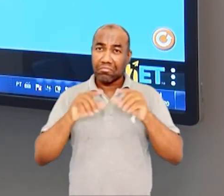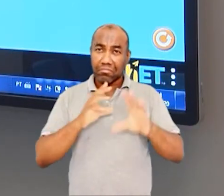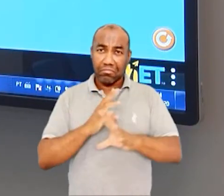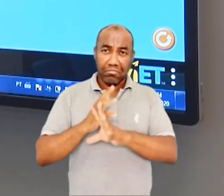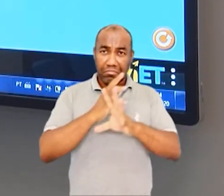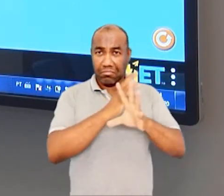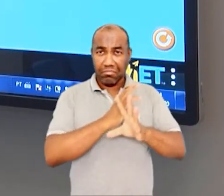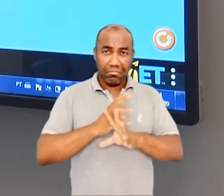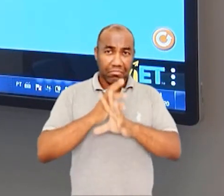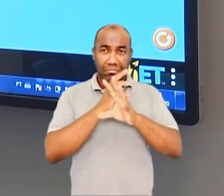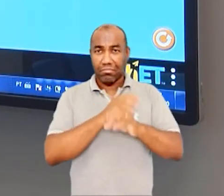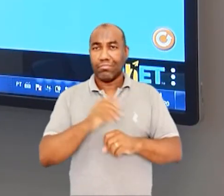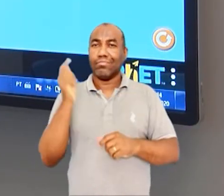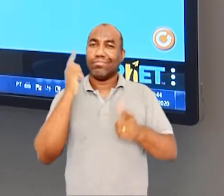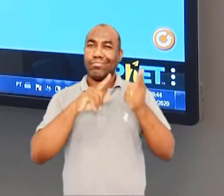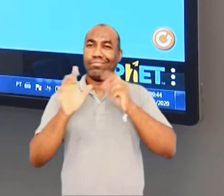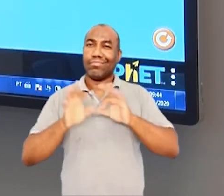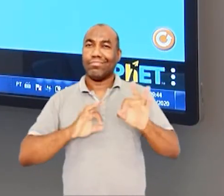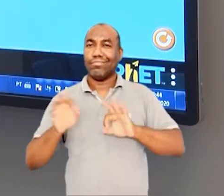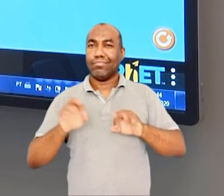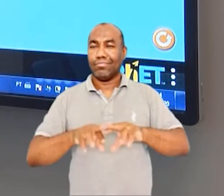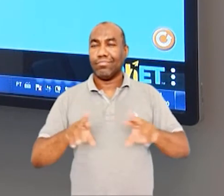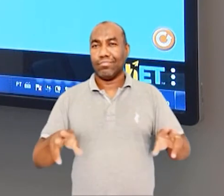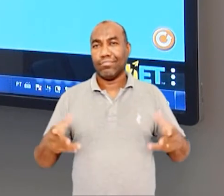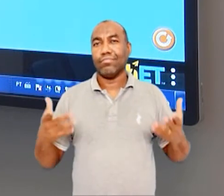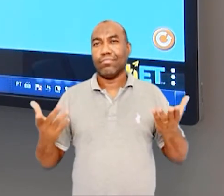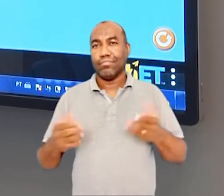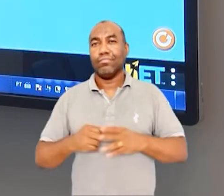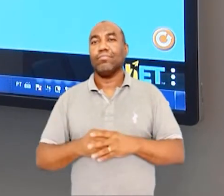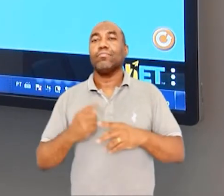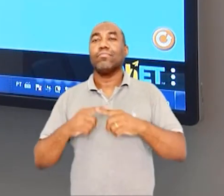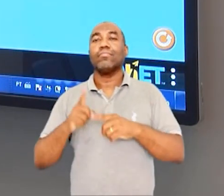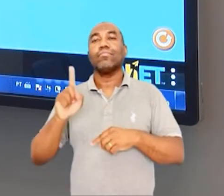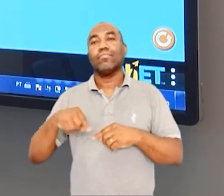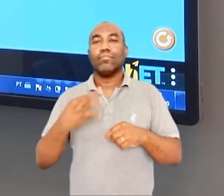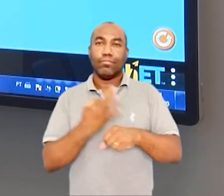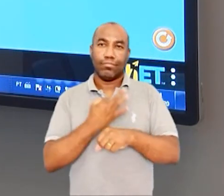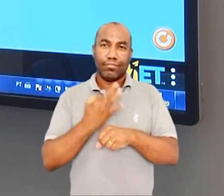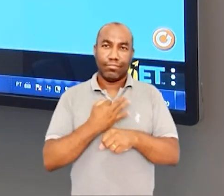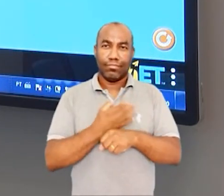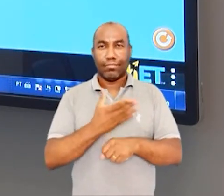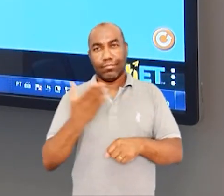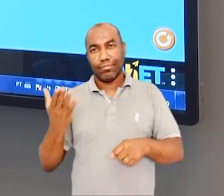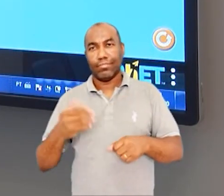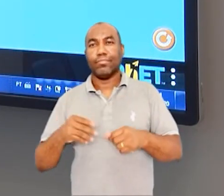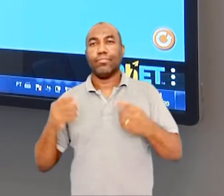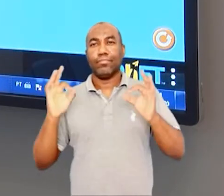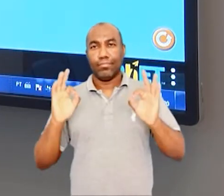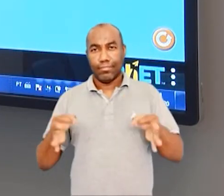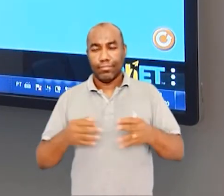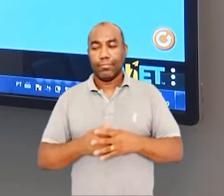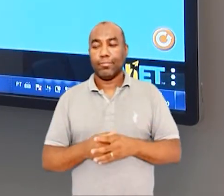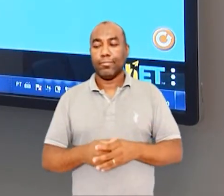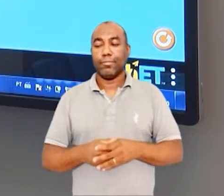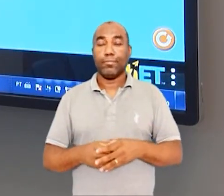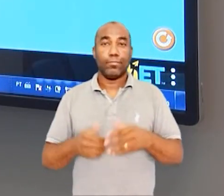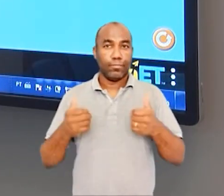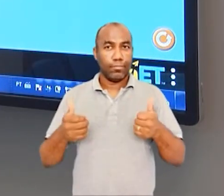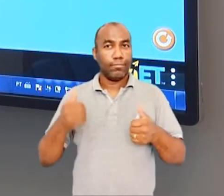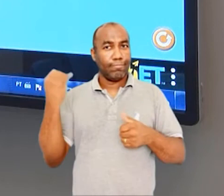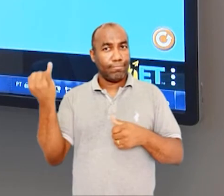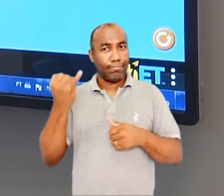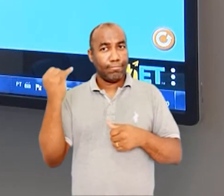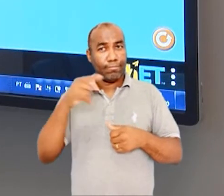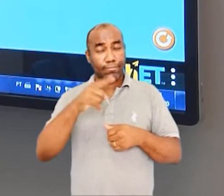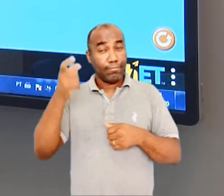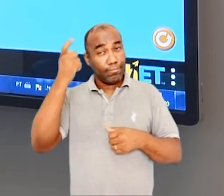os 3 estão fazendo juntos. Por isso que se fala resistência equivalente. Muito bem. Detalhe